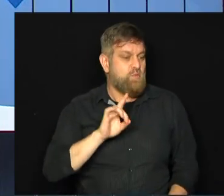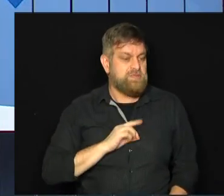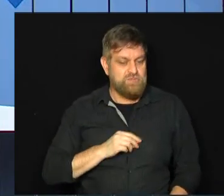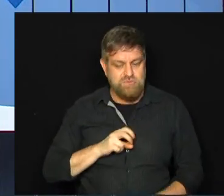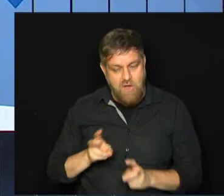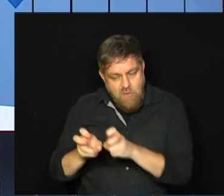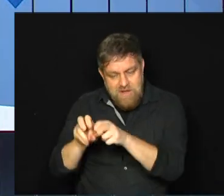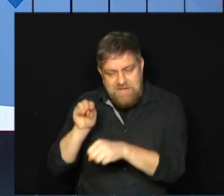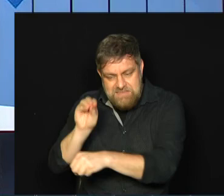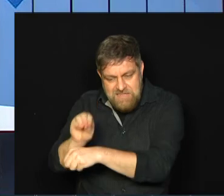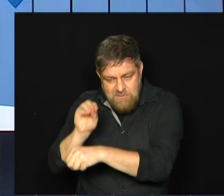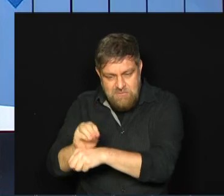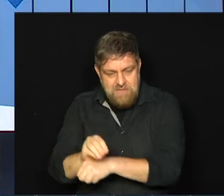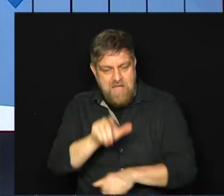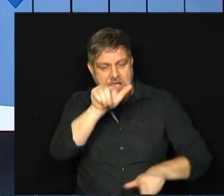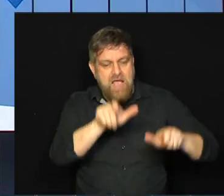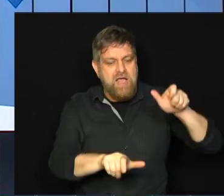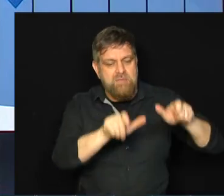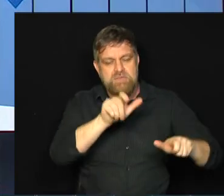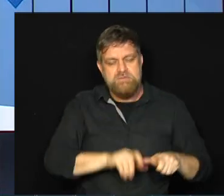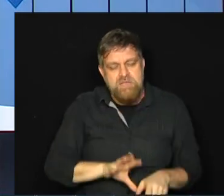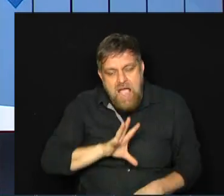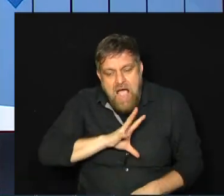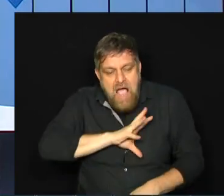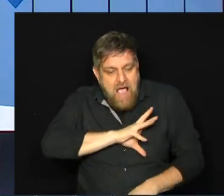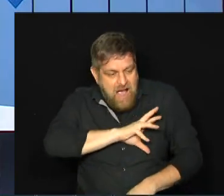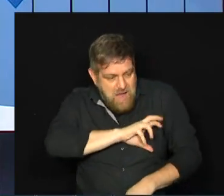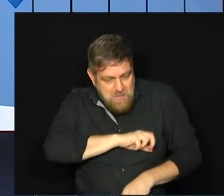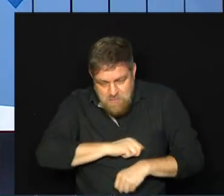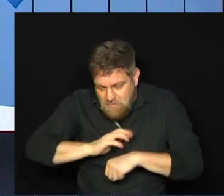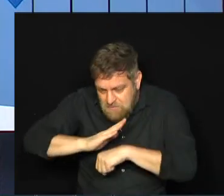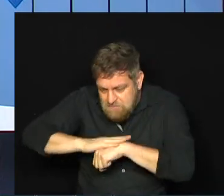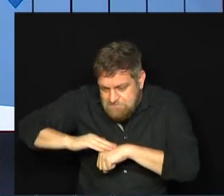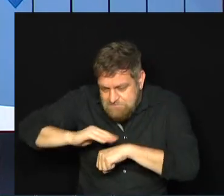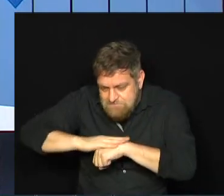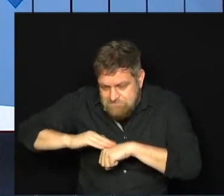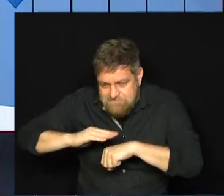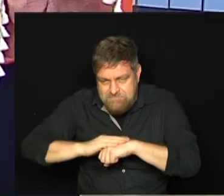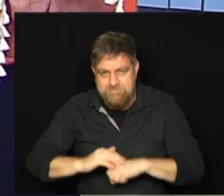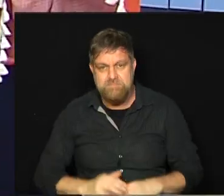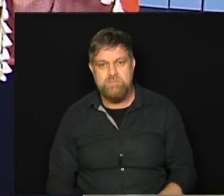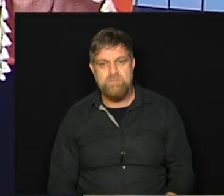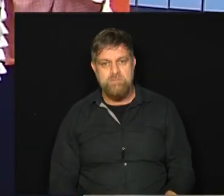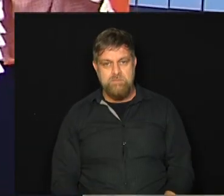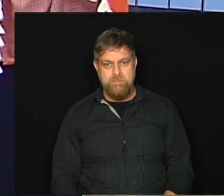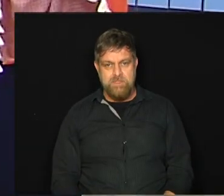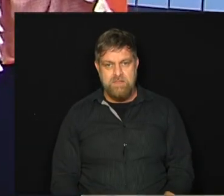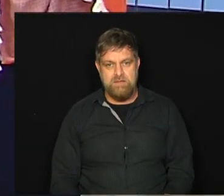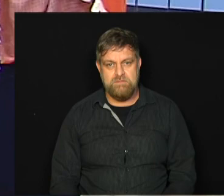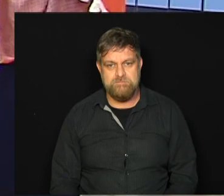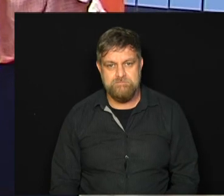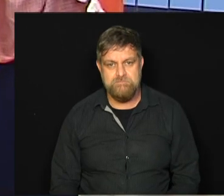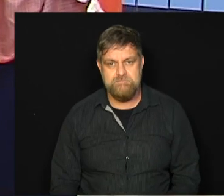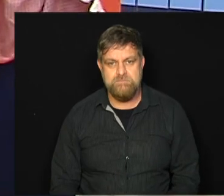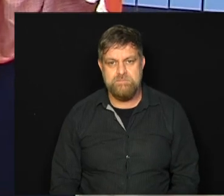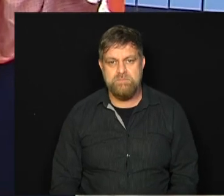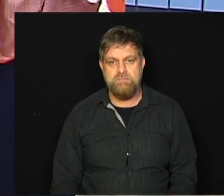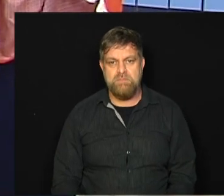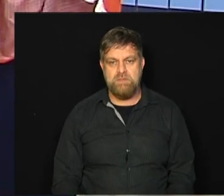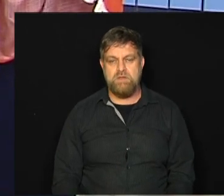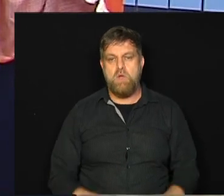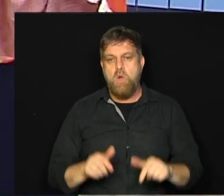de câncer, né? As pessoas têm esse afeto aí no centro, né, doutora? Isso,